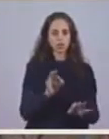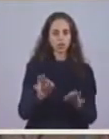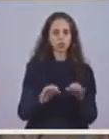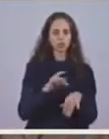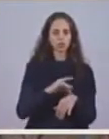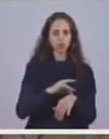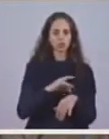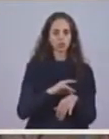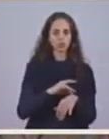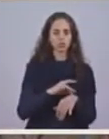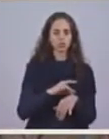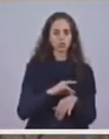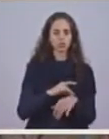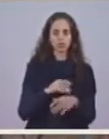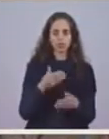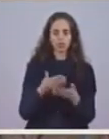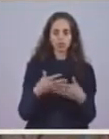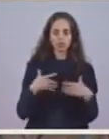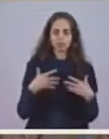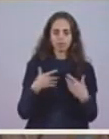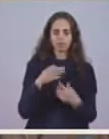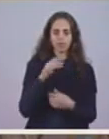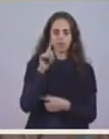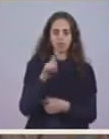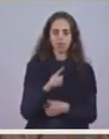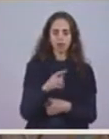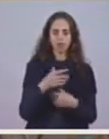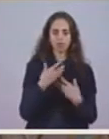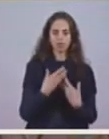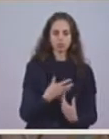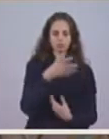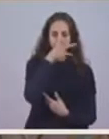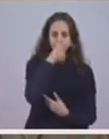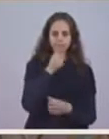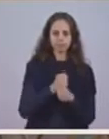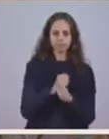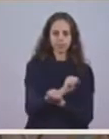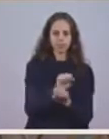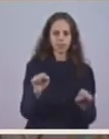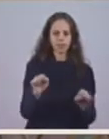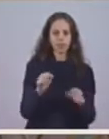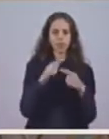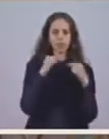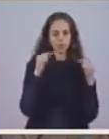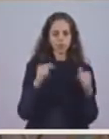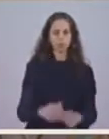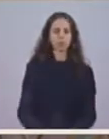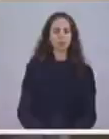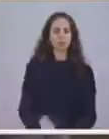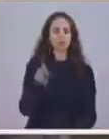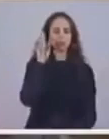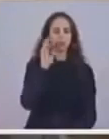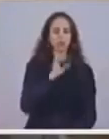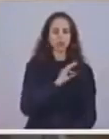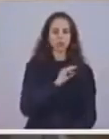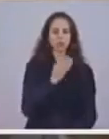doentes, para que, animados pela fé, não desanimem na sua tarefa, oremos. Ouvi,